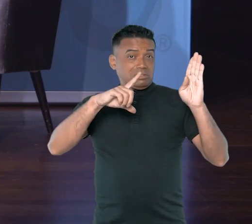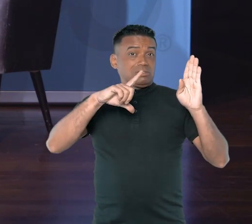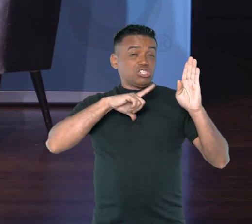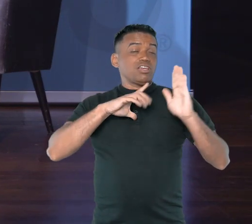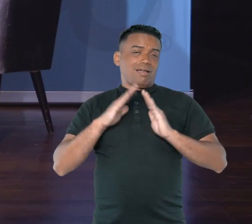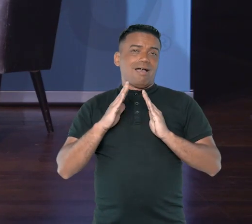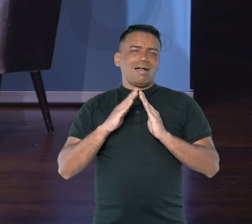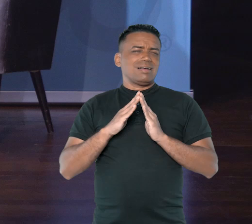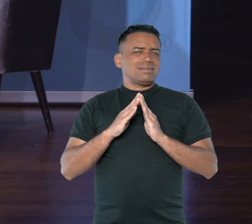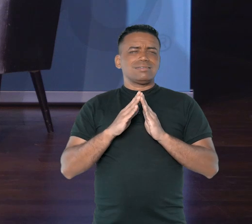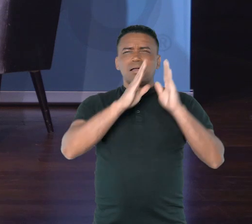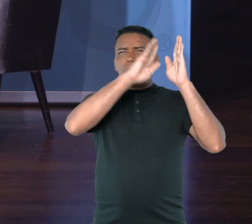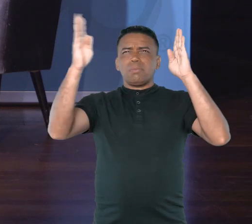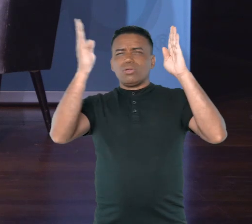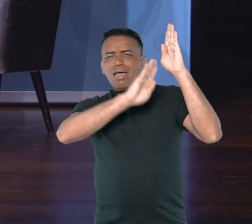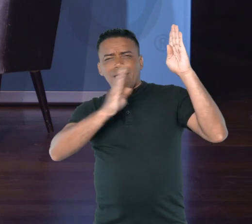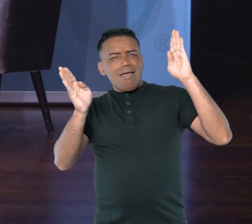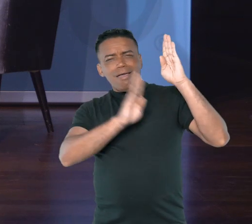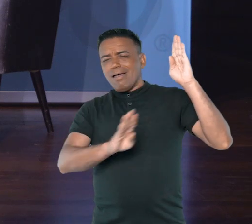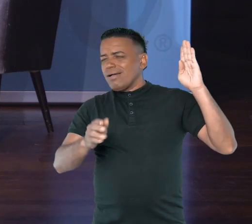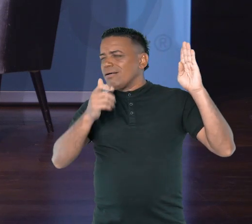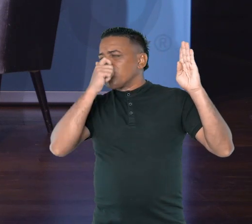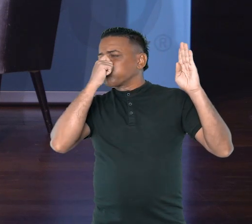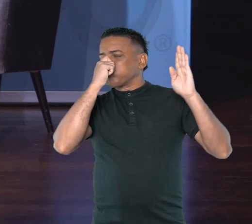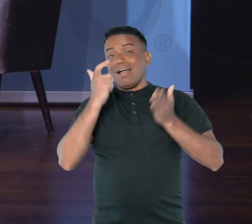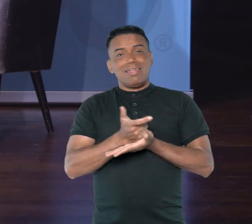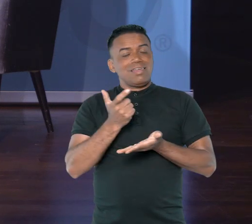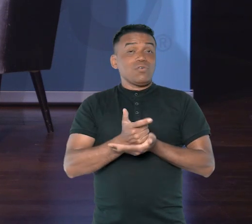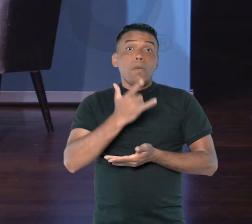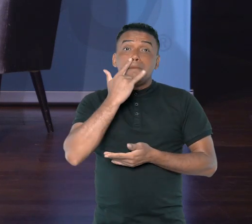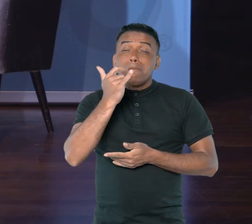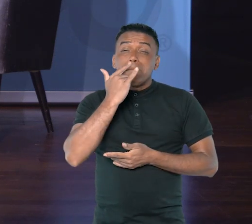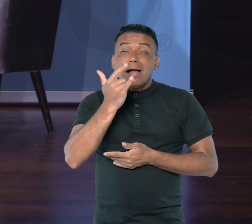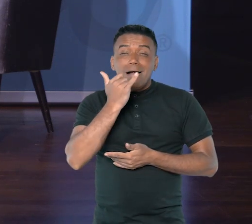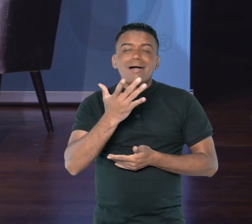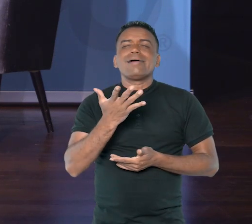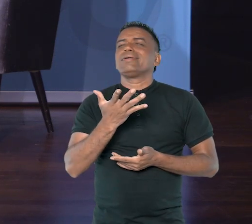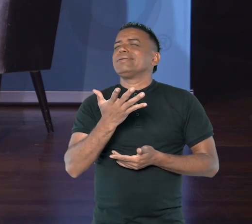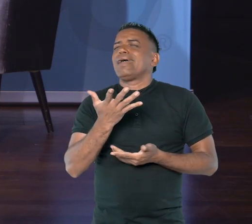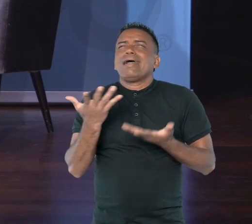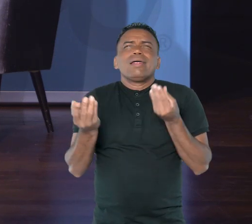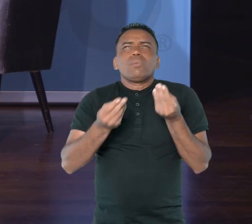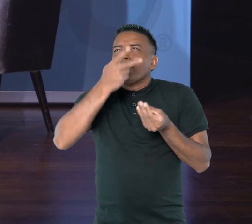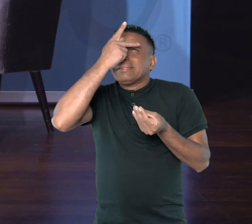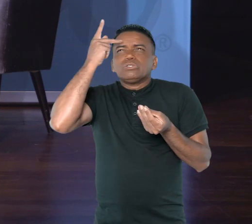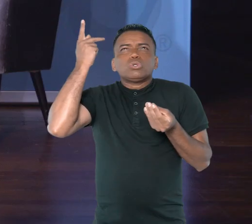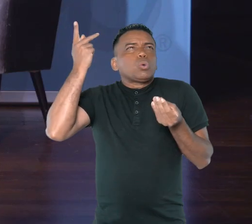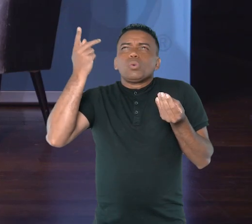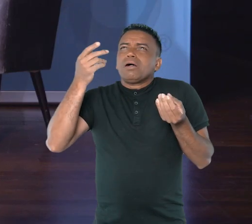assim, uma estante, uma pequena biblioteca mesmo, cheia de livros, e meu pai era uma figura um pouco misteriosa para mim,